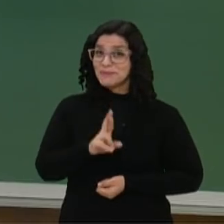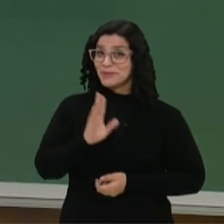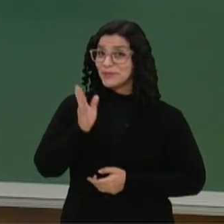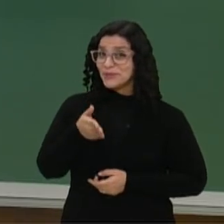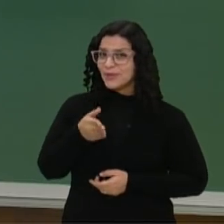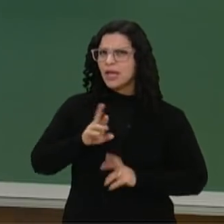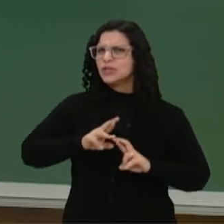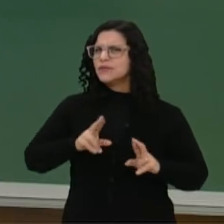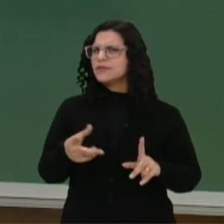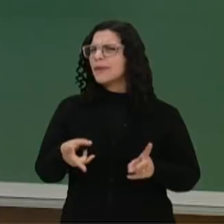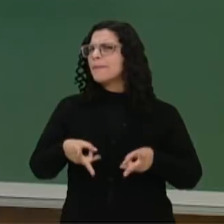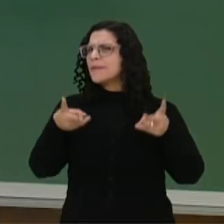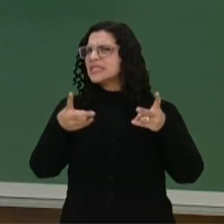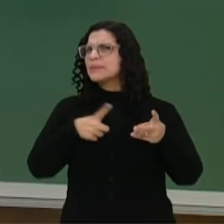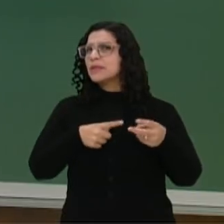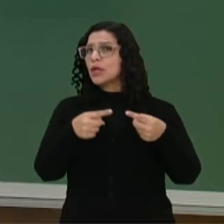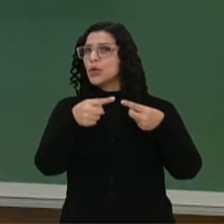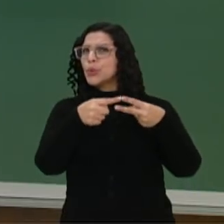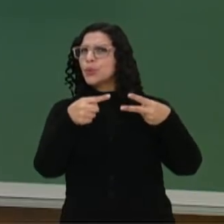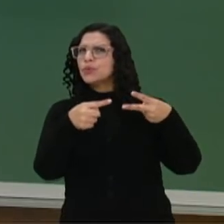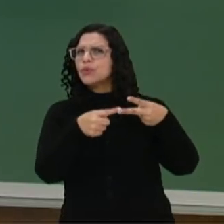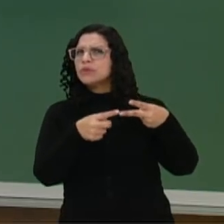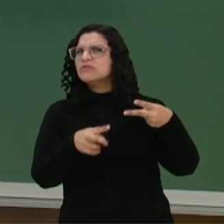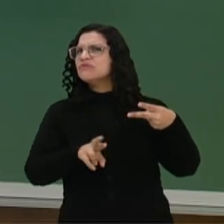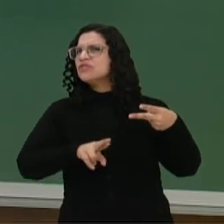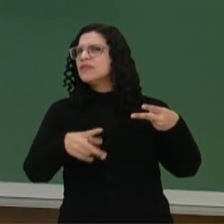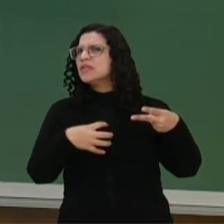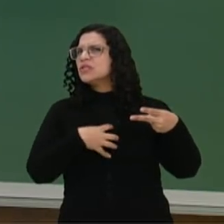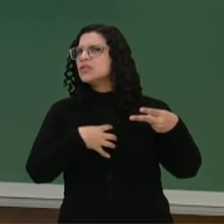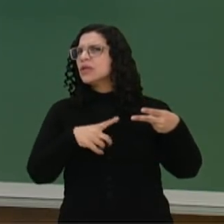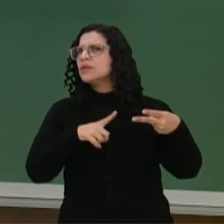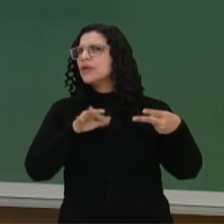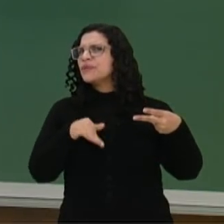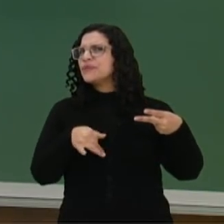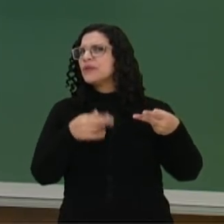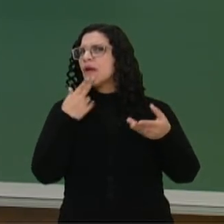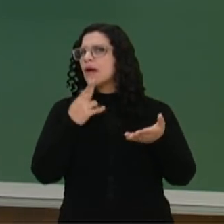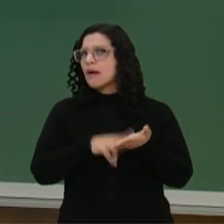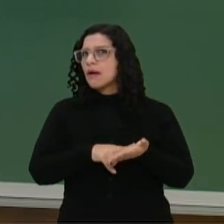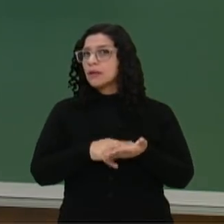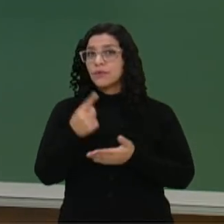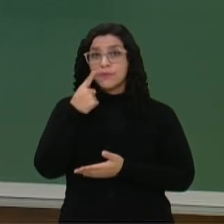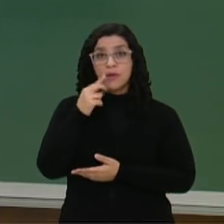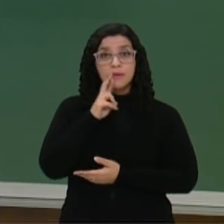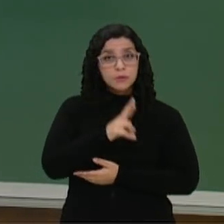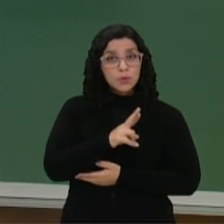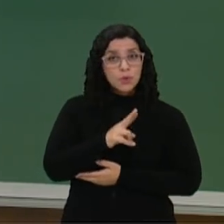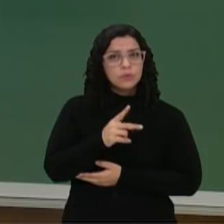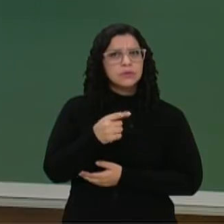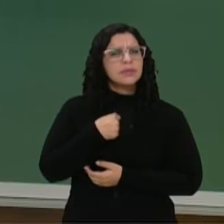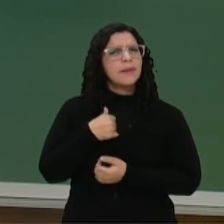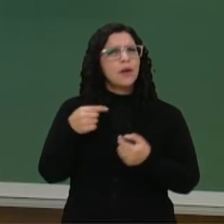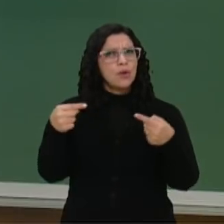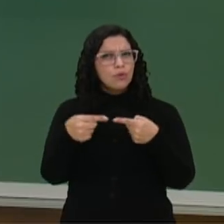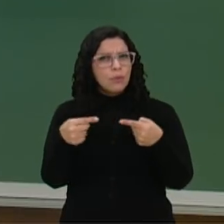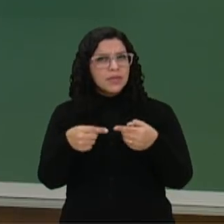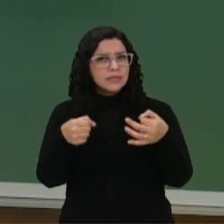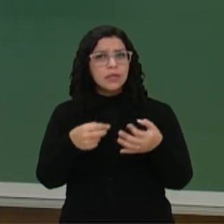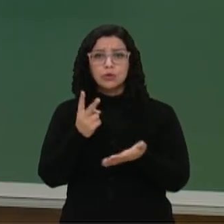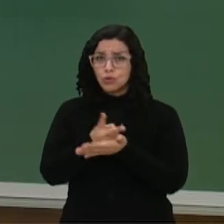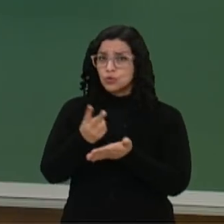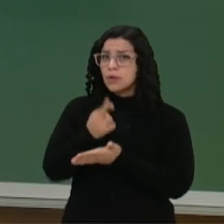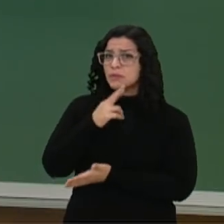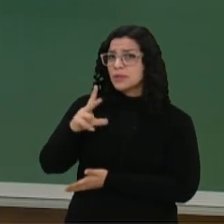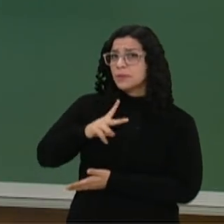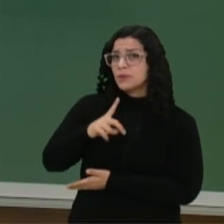Respondeu? Que diferença você notou entre esses dois finais de cartas? Confira a sua resposta. Lembrando, se a ideia é a mesma, mantenha a